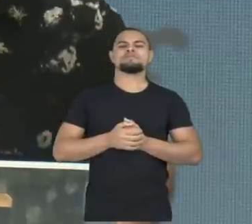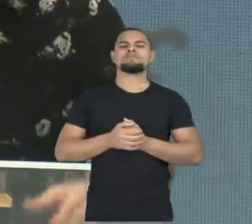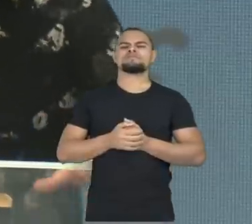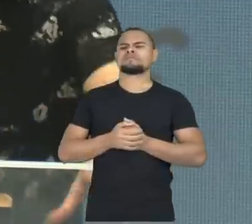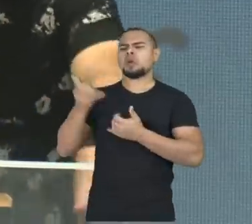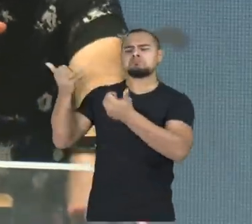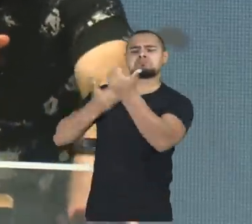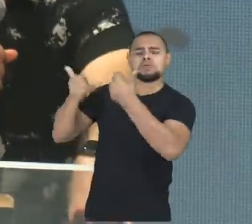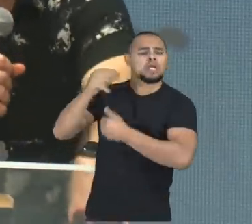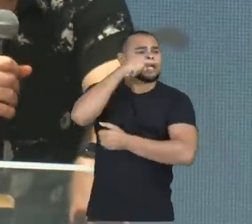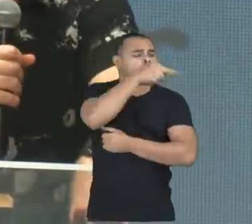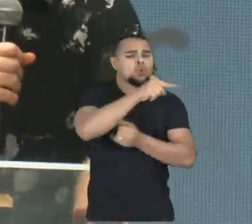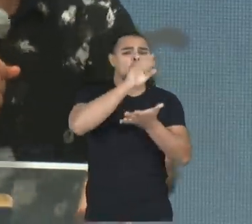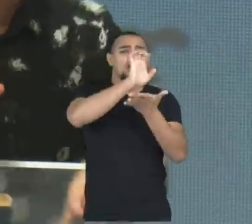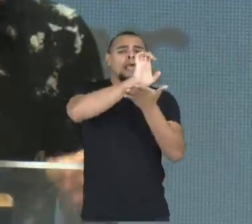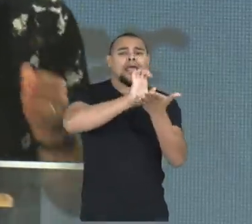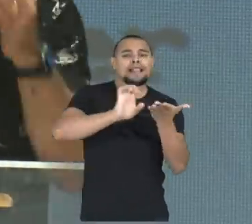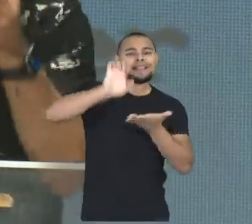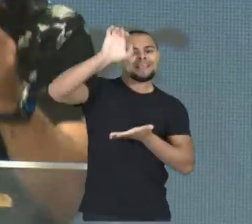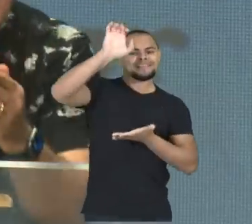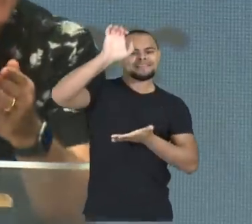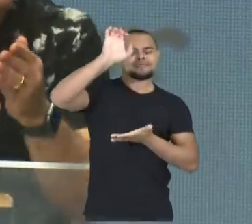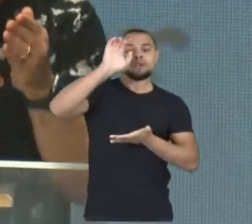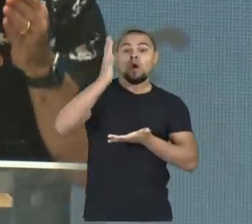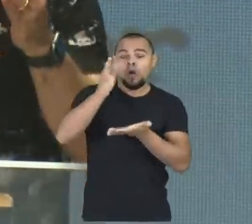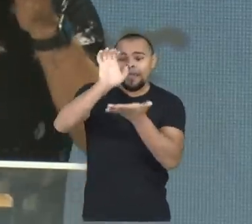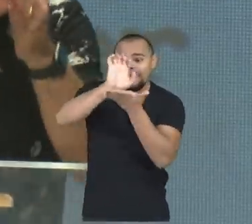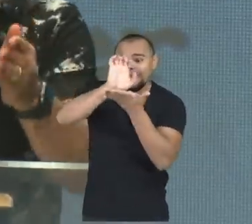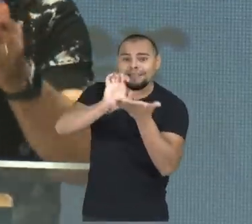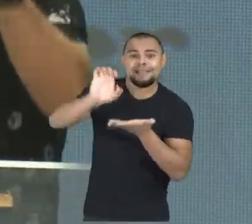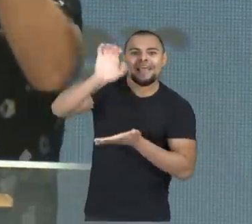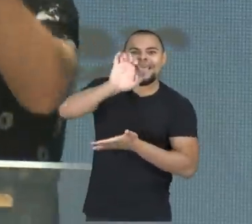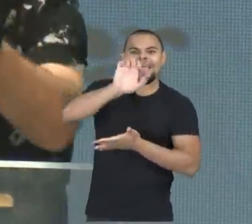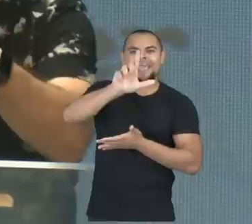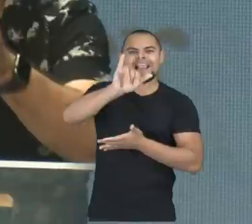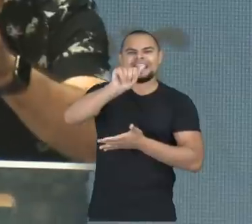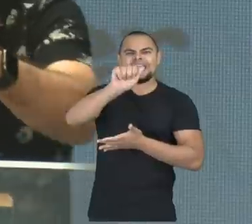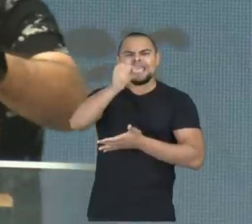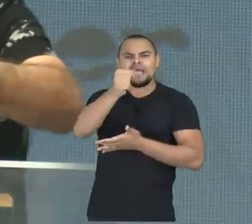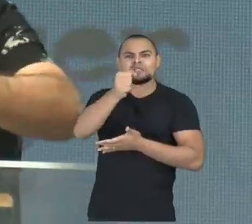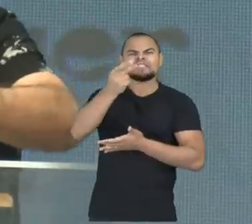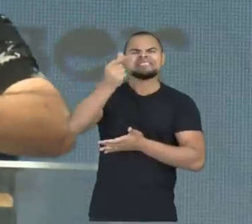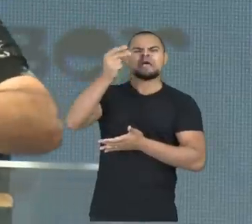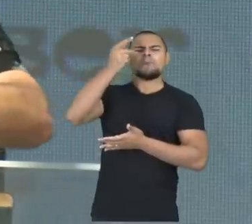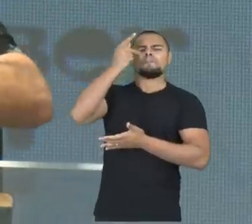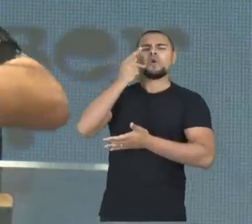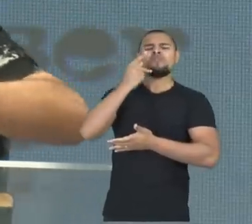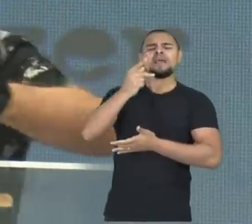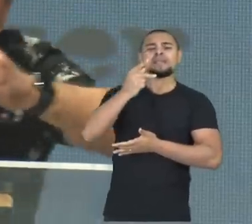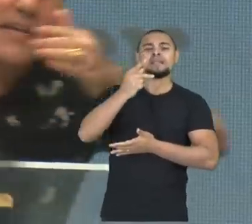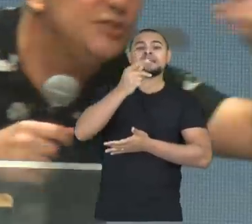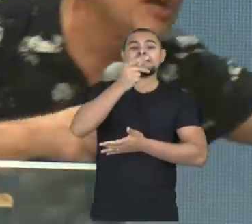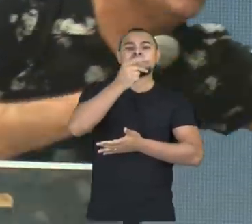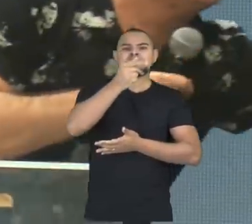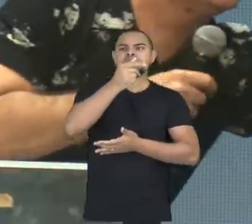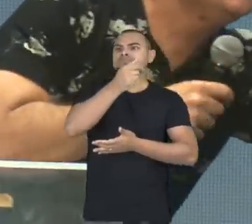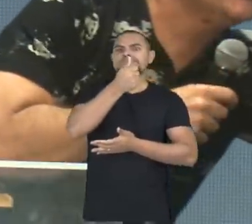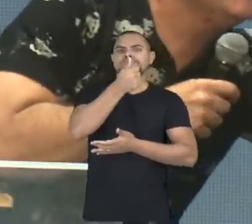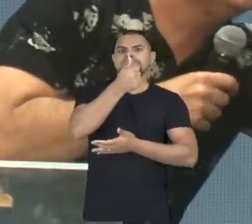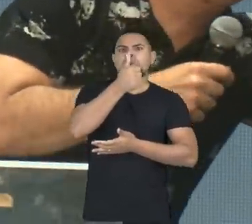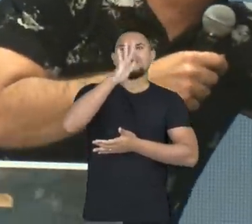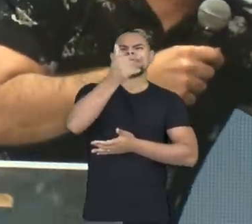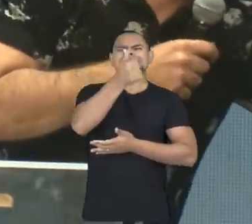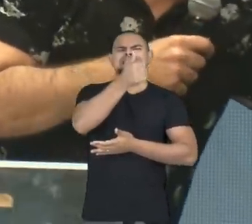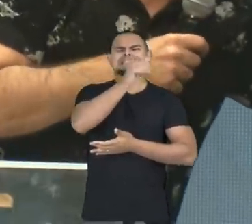outros dizem que tu és Elias. Gente, Elias havia sido um profeta que havia vivido centenas de anos antes